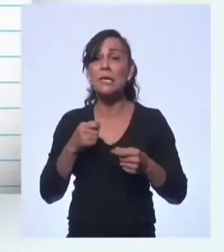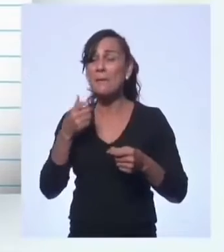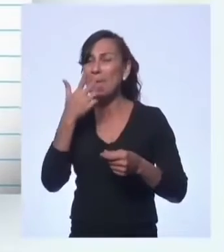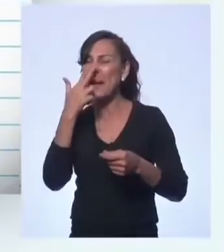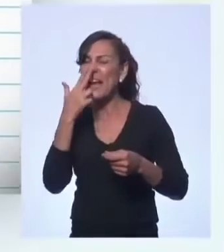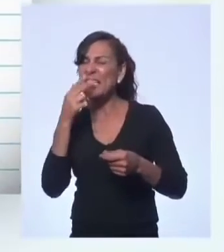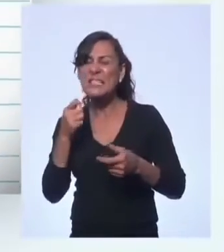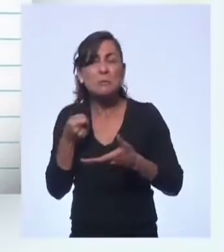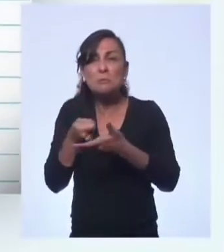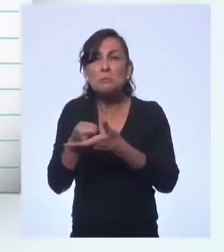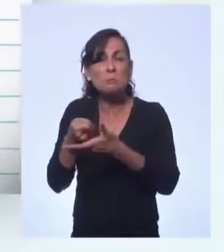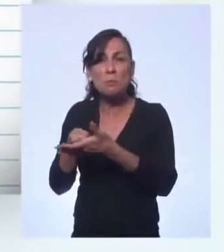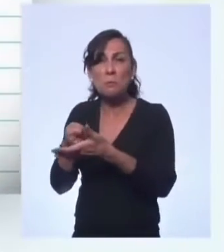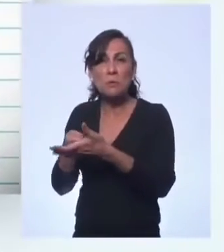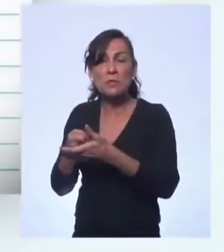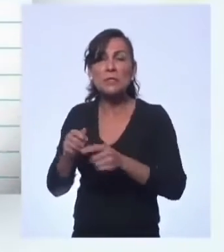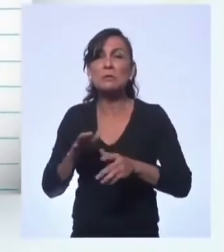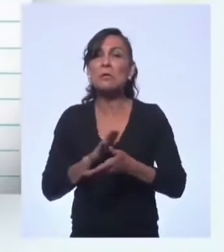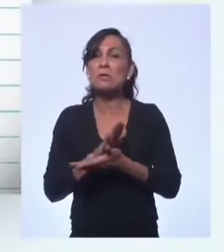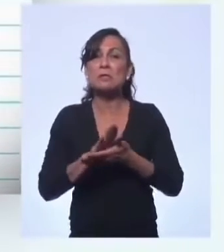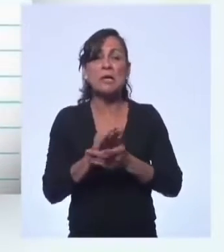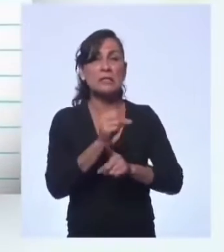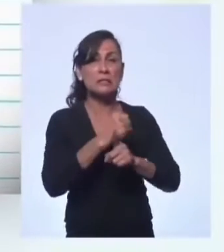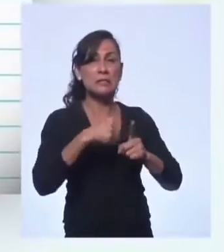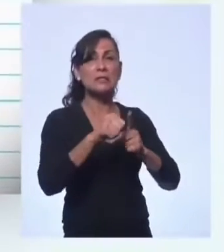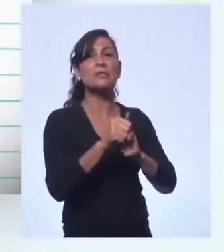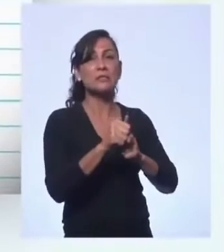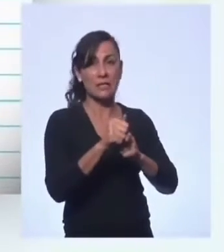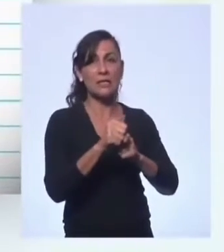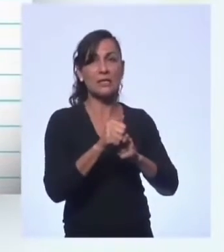impunidade, fatores que fortalecem a sociedade e a